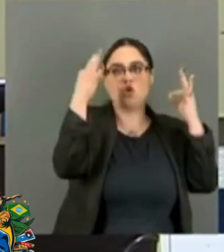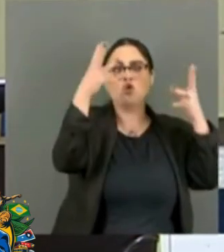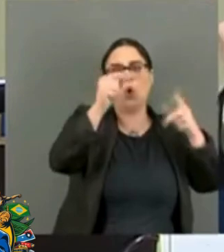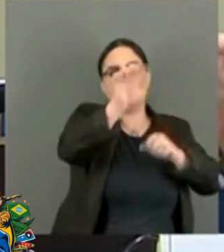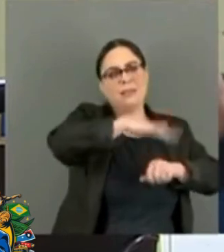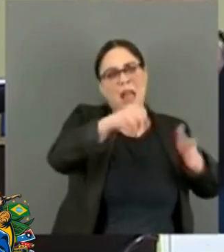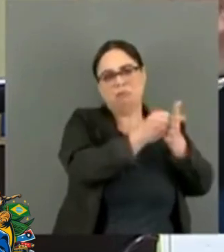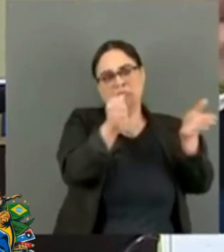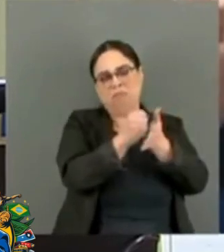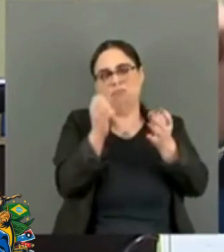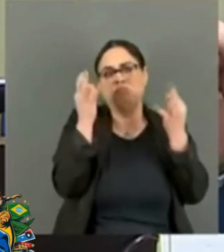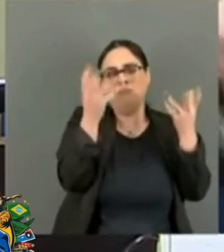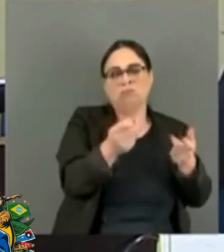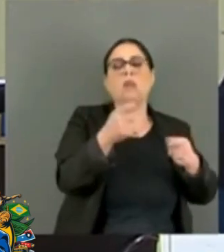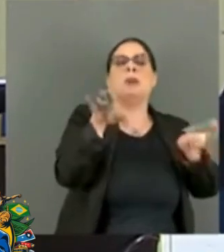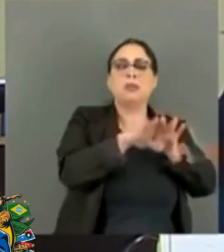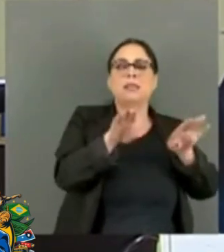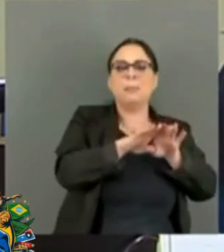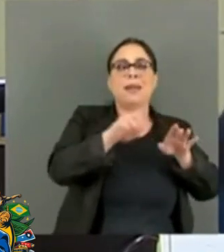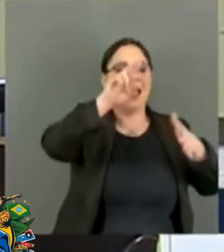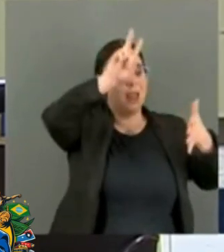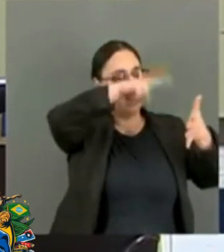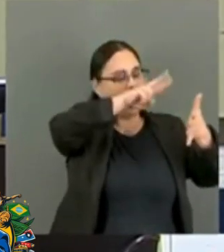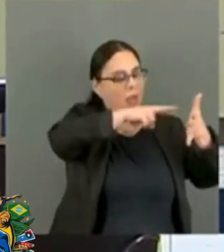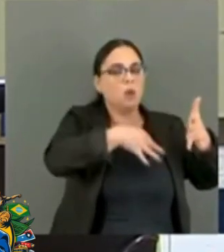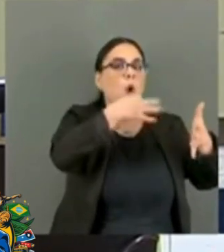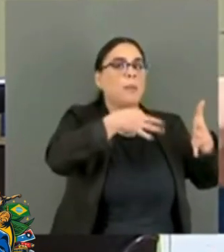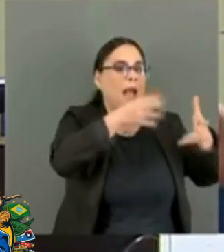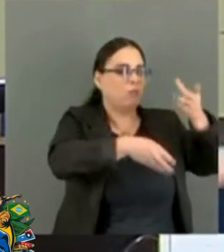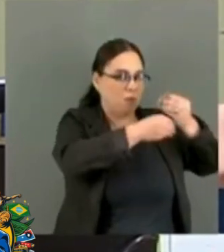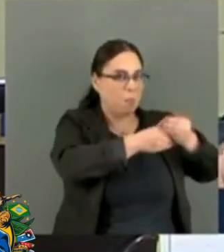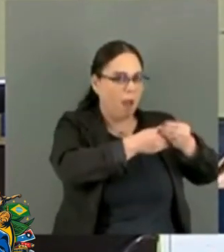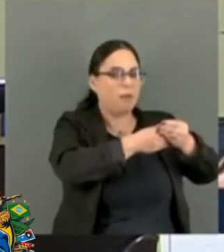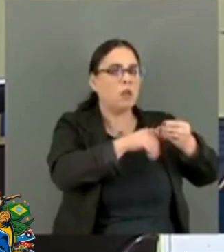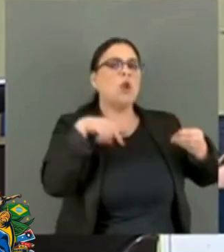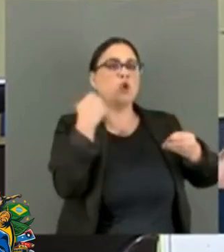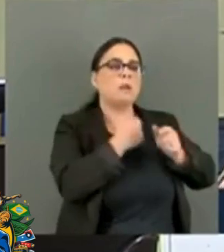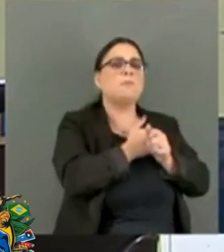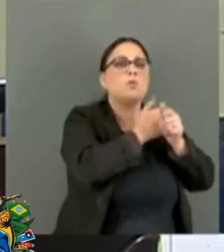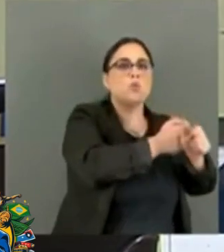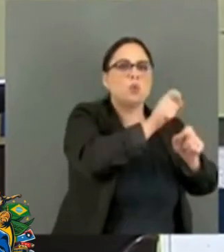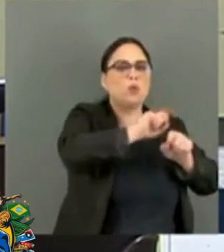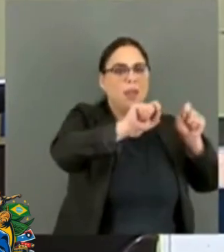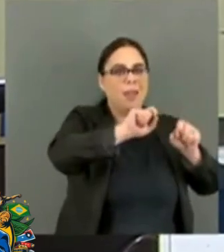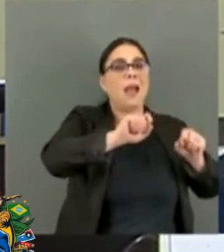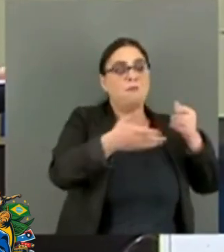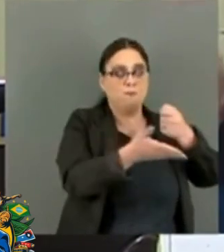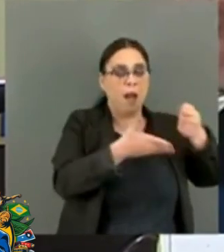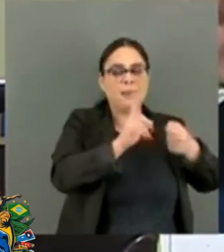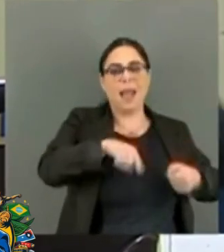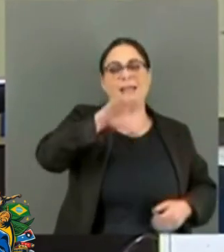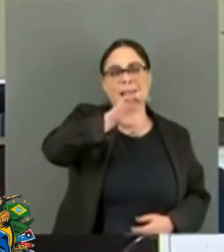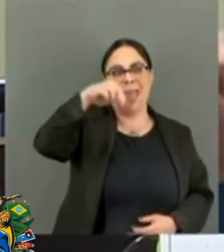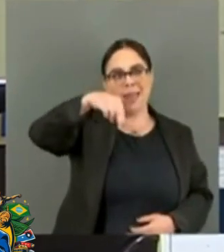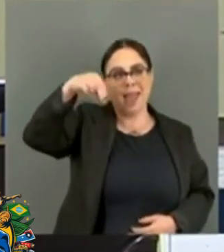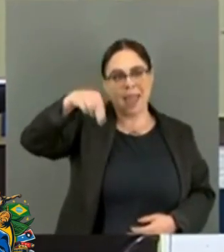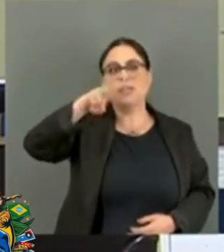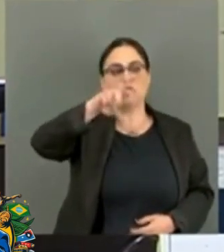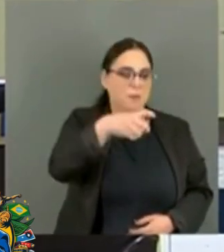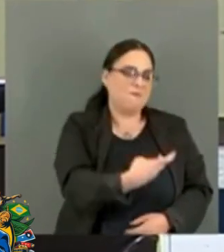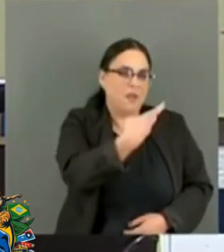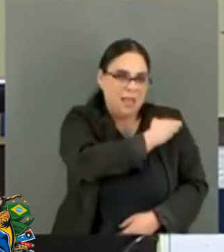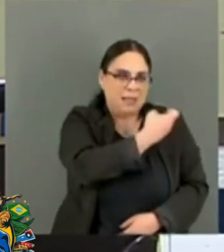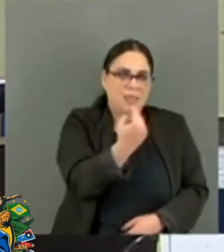portais, inclusive nessa condição de ler a notícia e trazer o comentário na sequência, nós buscamos como fonte a CNN Brasil a informação sobre a